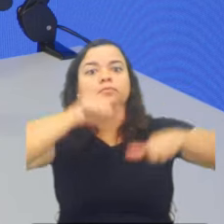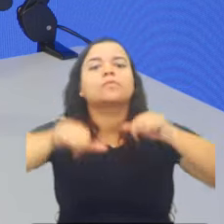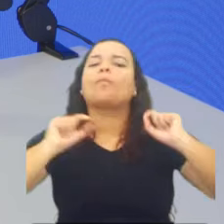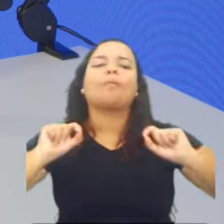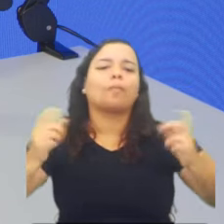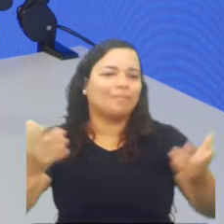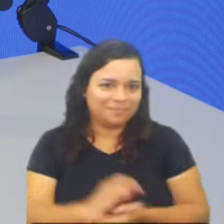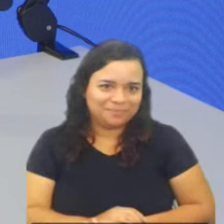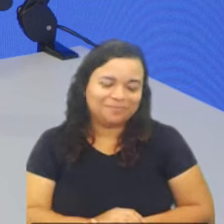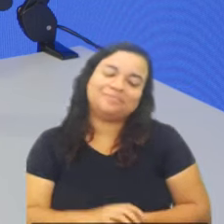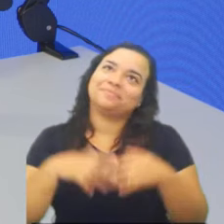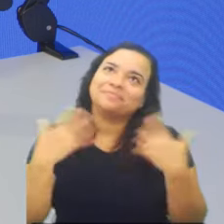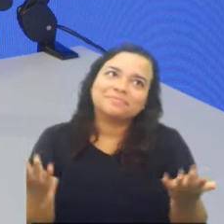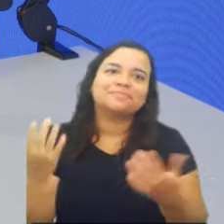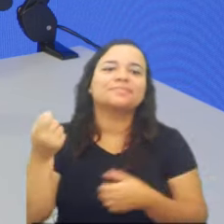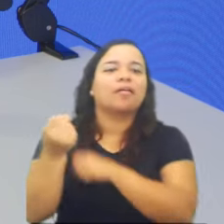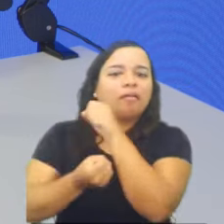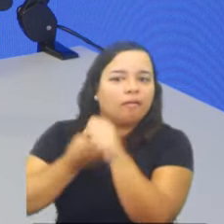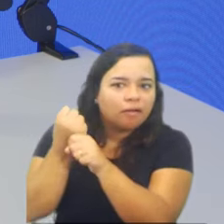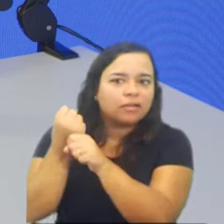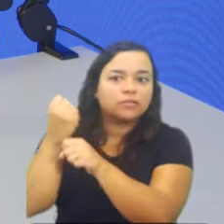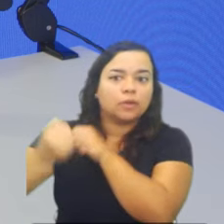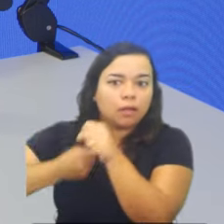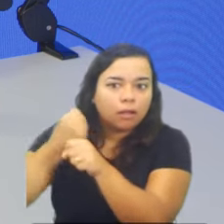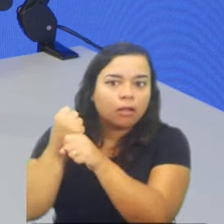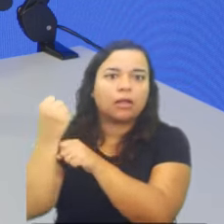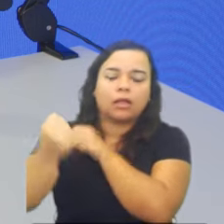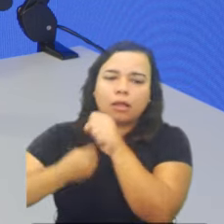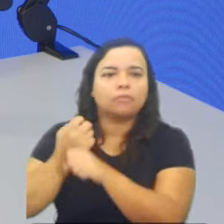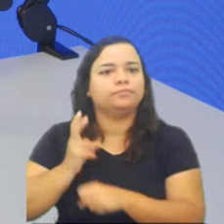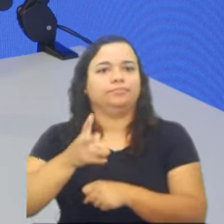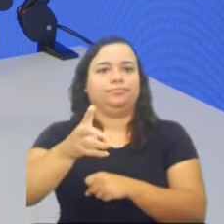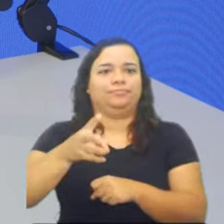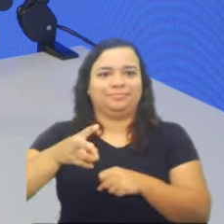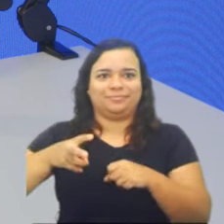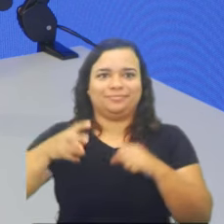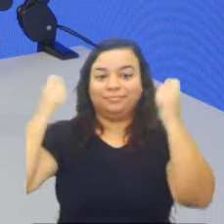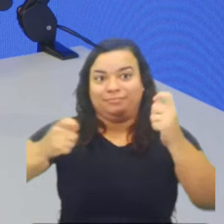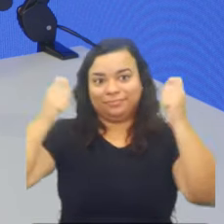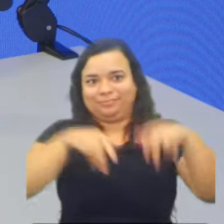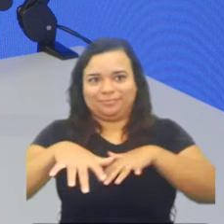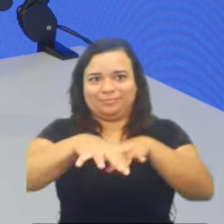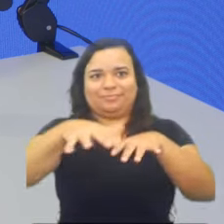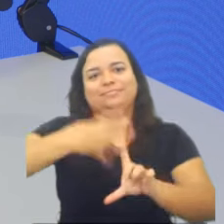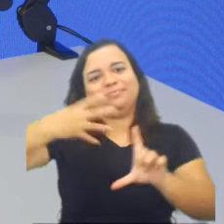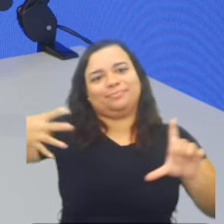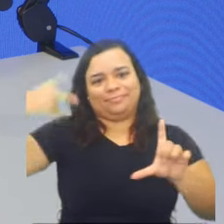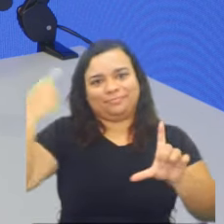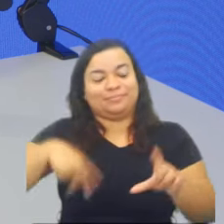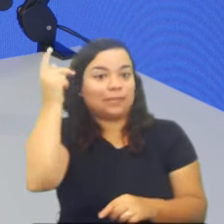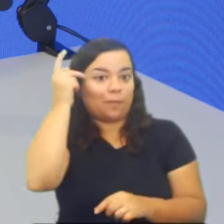agora pois é a cada ano a parada eh LGBT de São Paulo ela leva um tema para pras